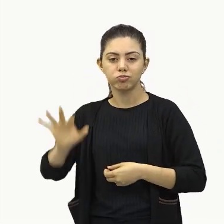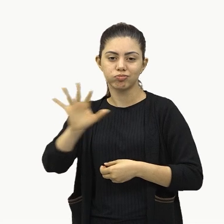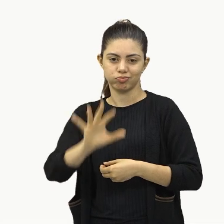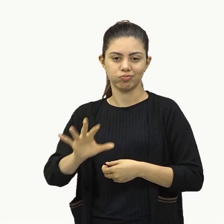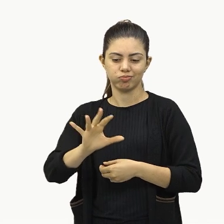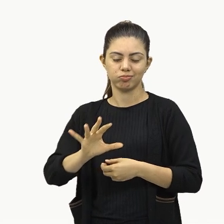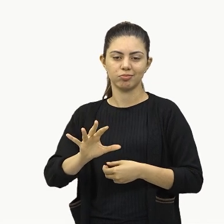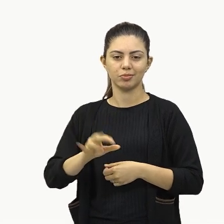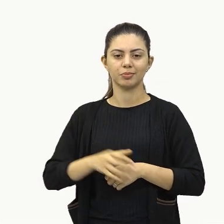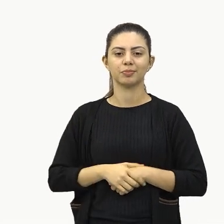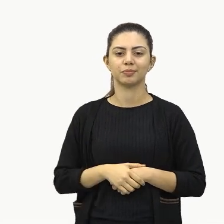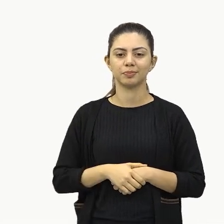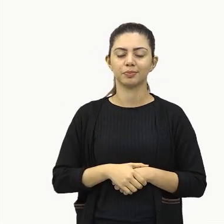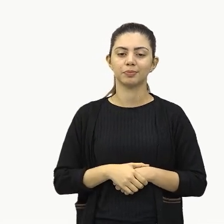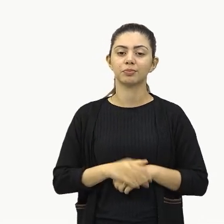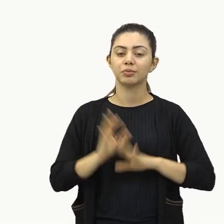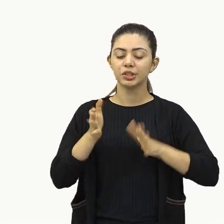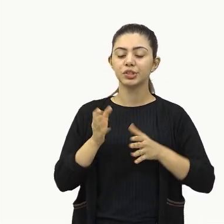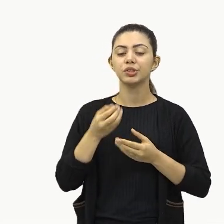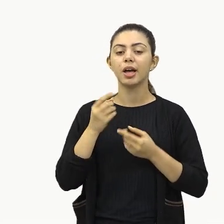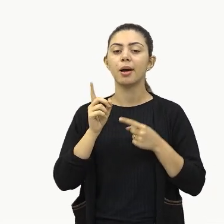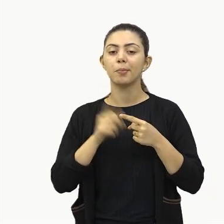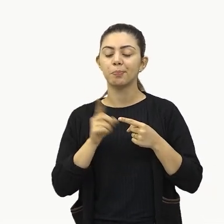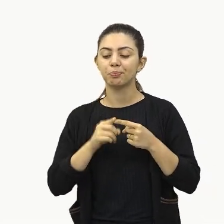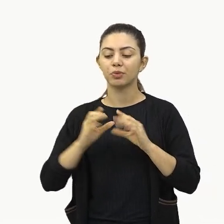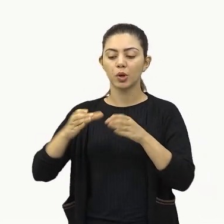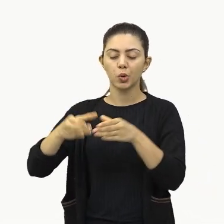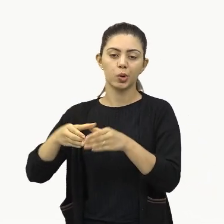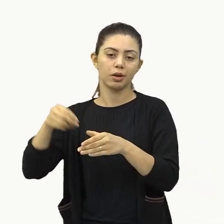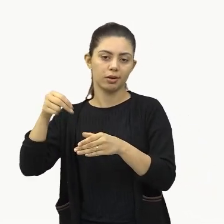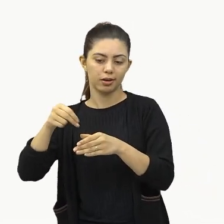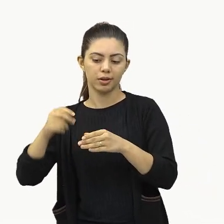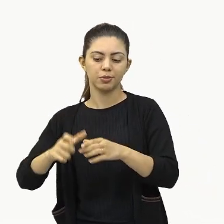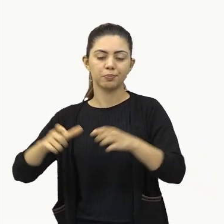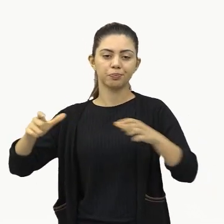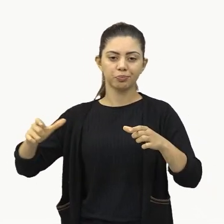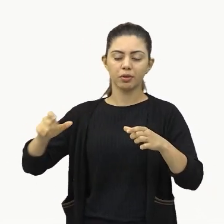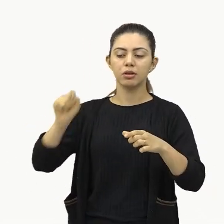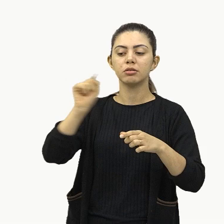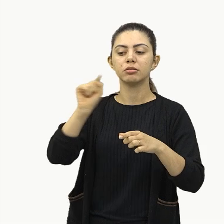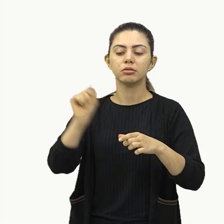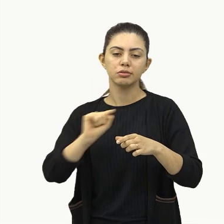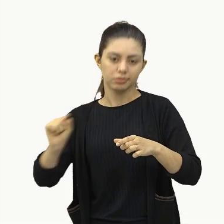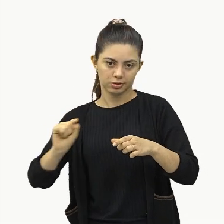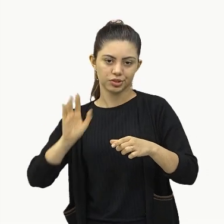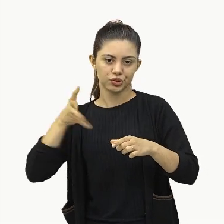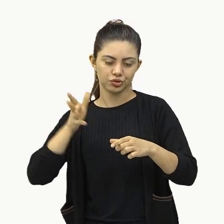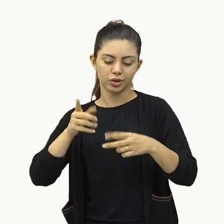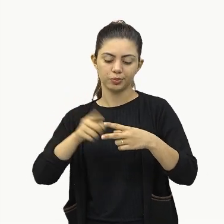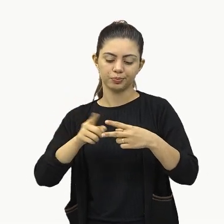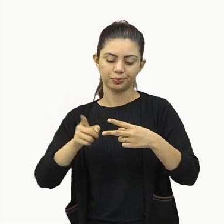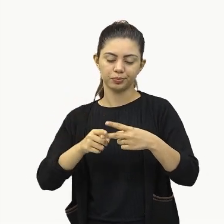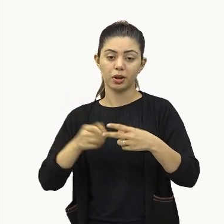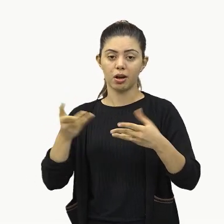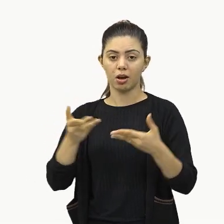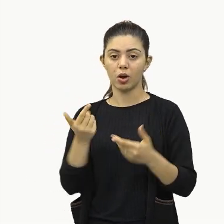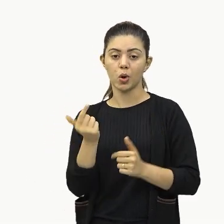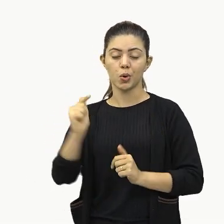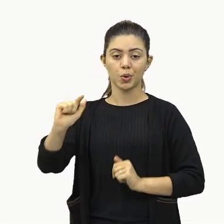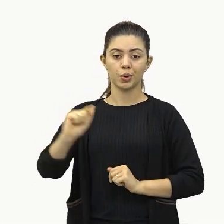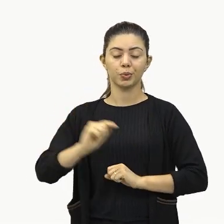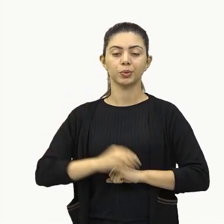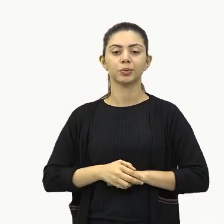em diagrama. Eu já tenho, então, aí conjunto dos naturais, conjunto dos inteiros, e avançando agora o